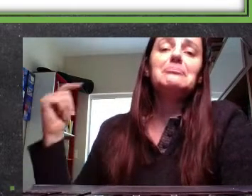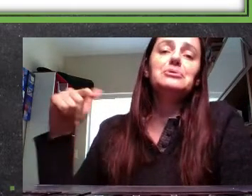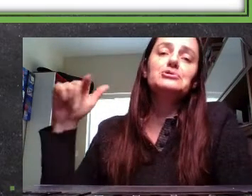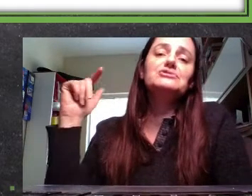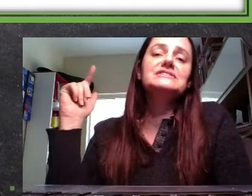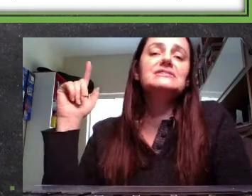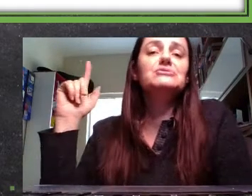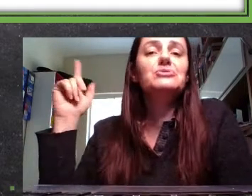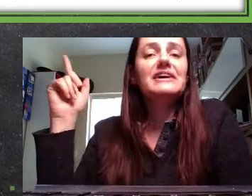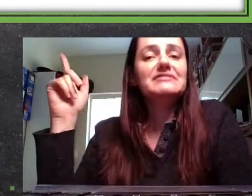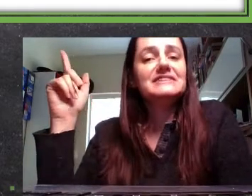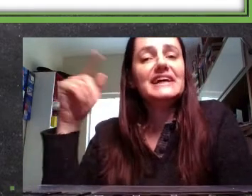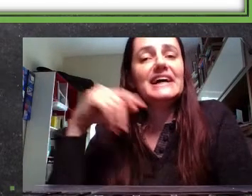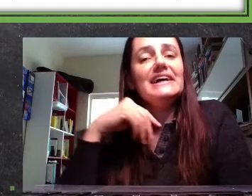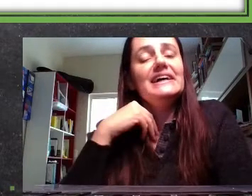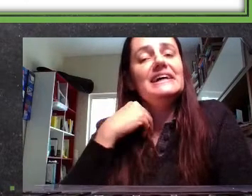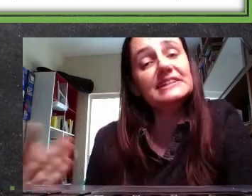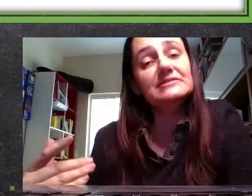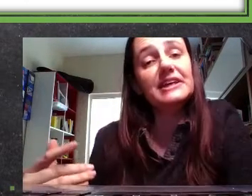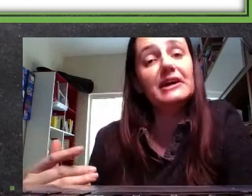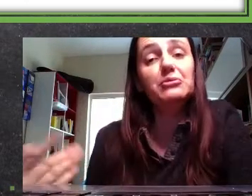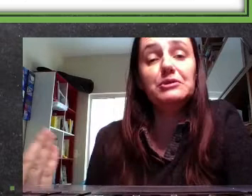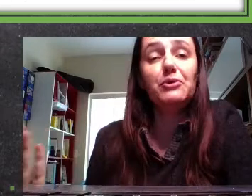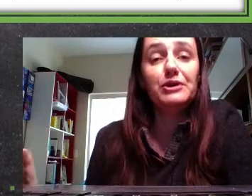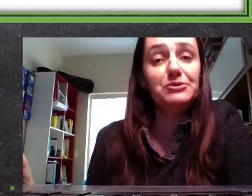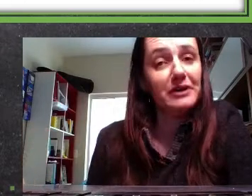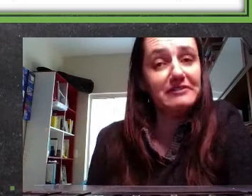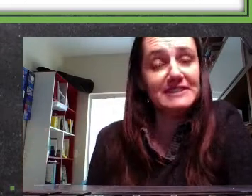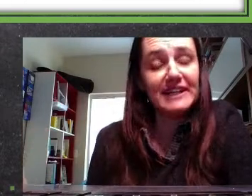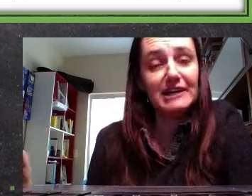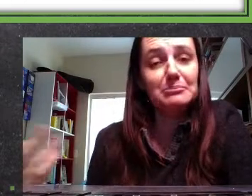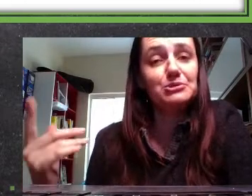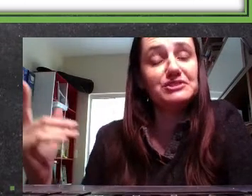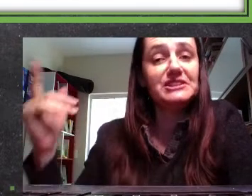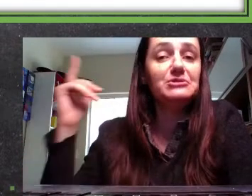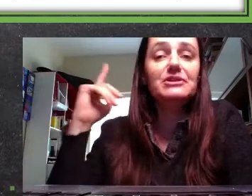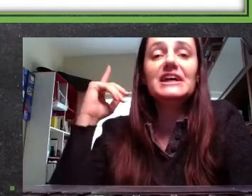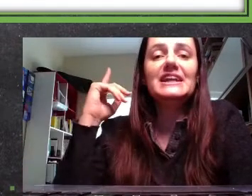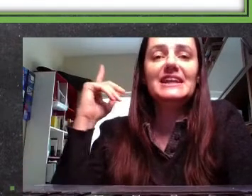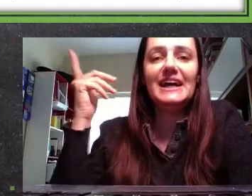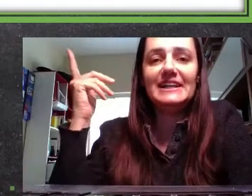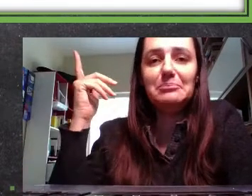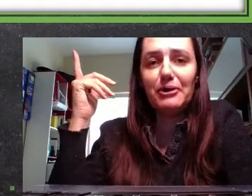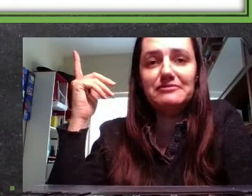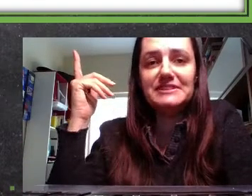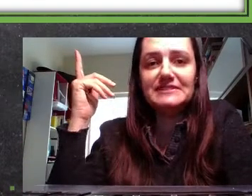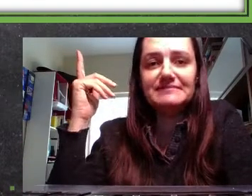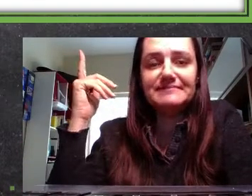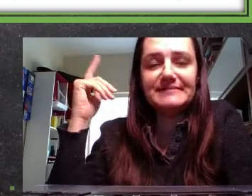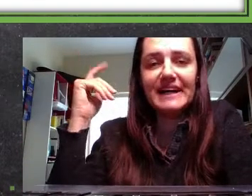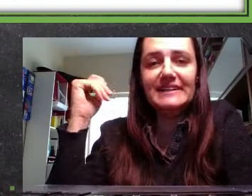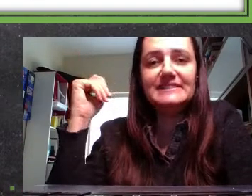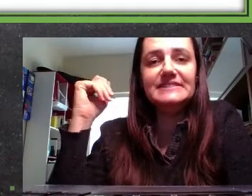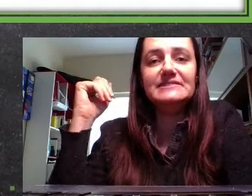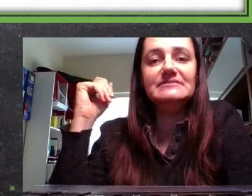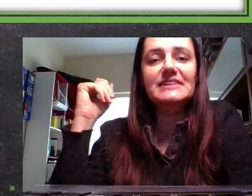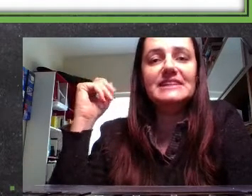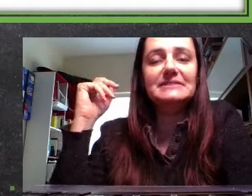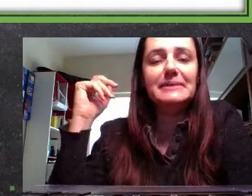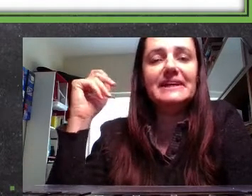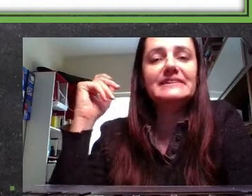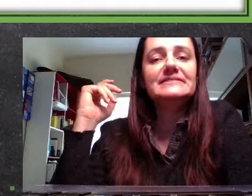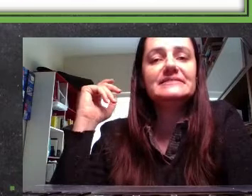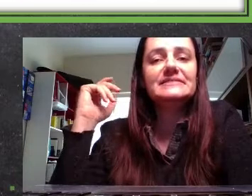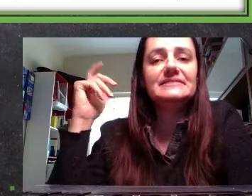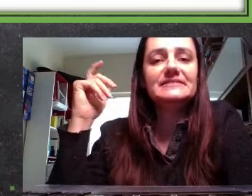graças à produção do FSH, sendo que é um hormônio, o FSH, produzido lá na hipófise, tá? Então,